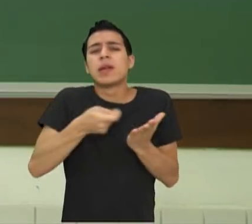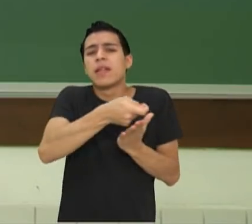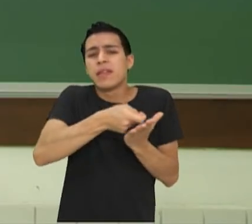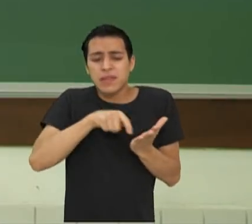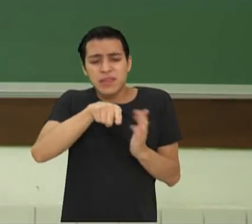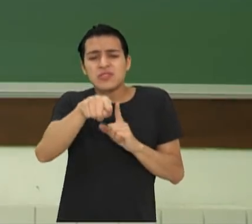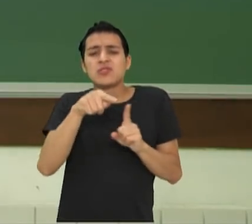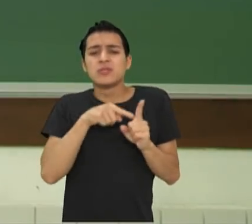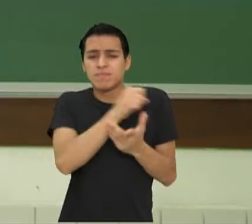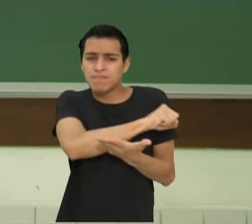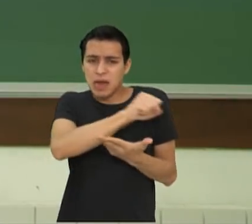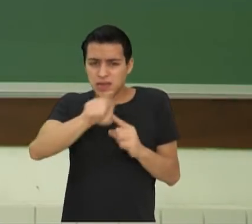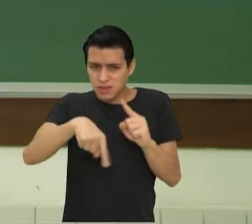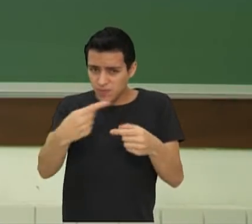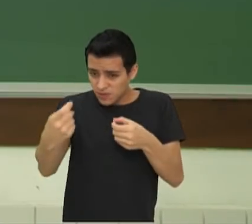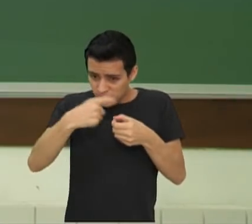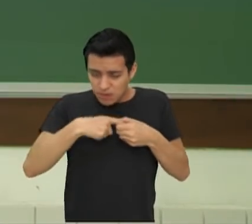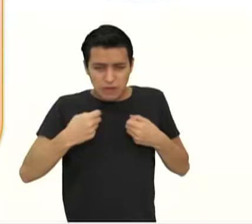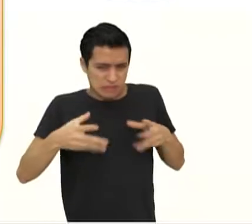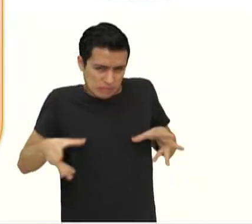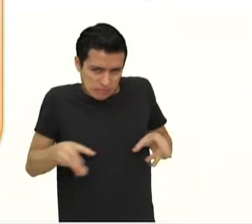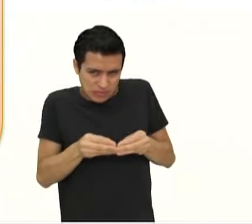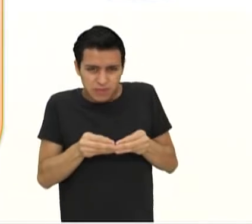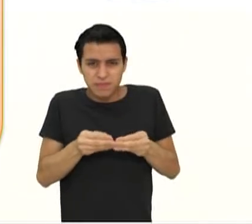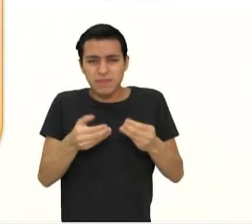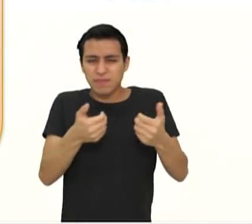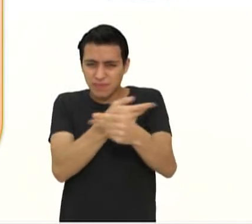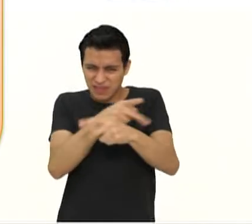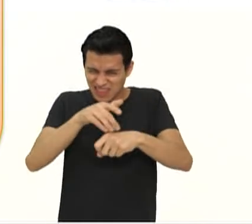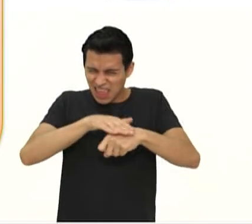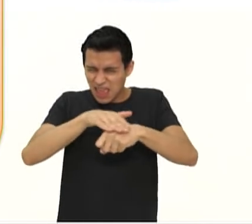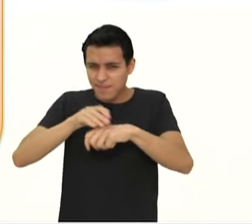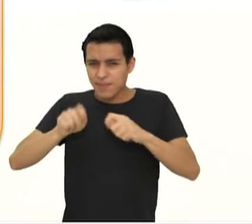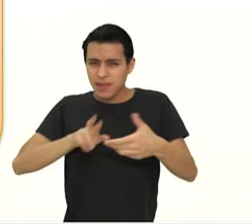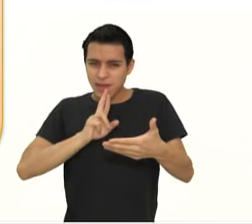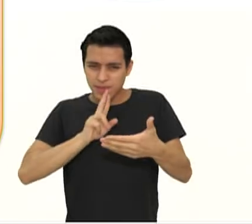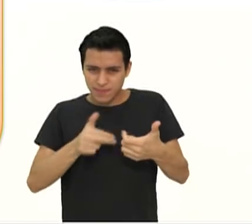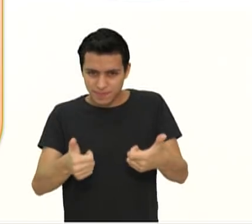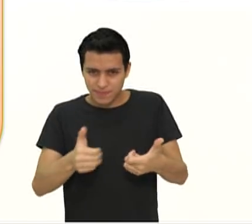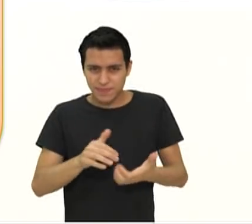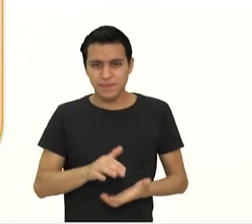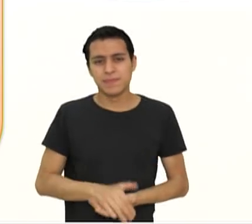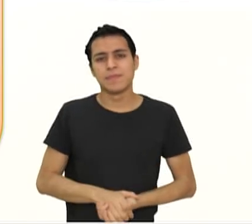tipo de mate. A gente volta daqui a pouco, eu dou um tempinho para você e a gente já volta para continuar nossa aula.